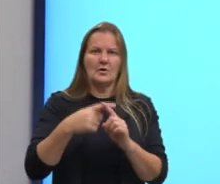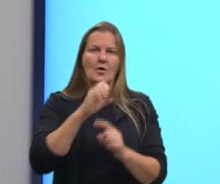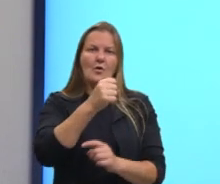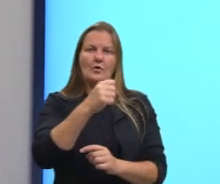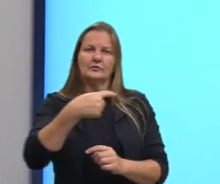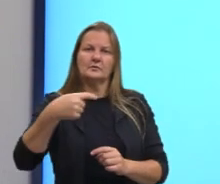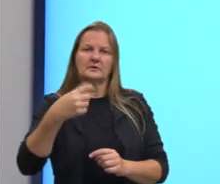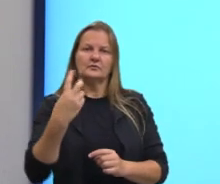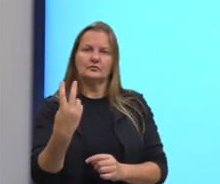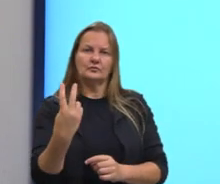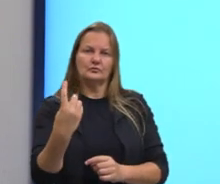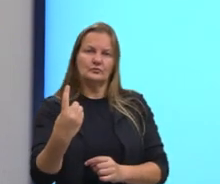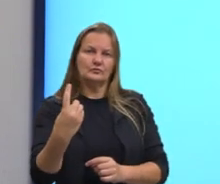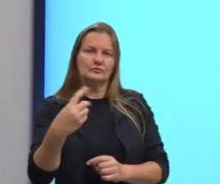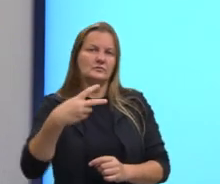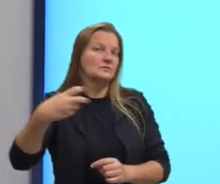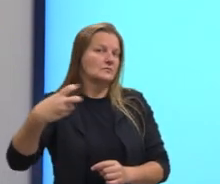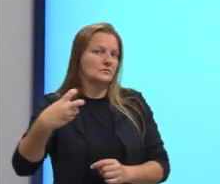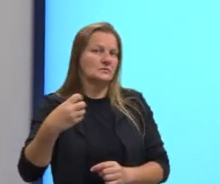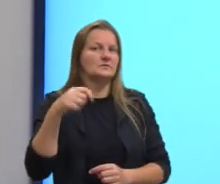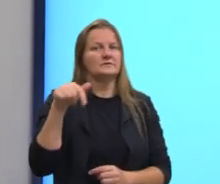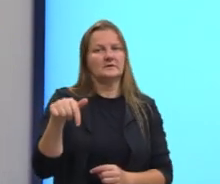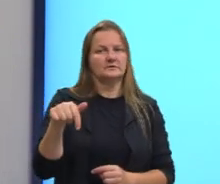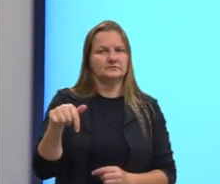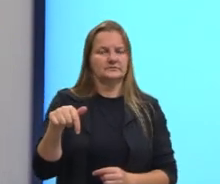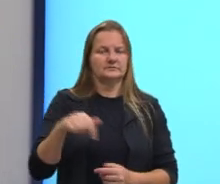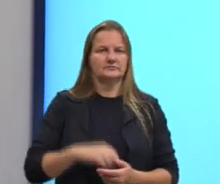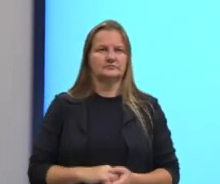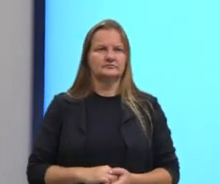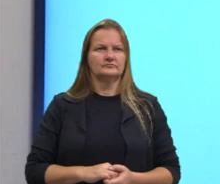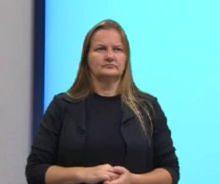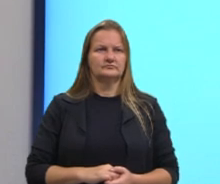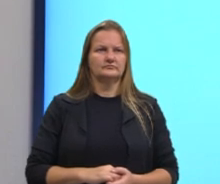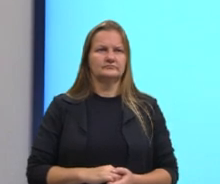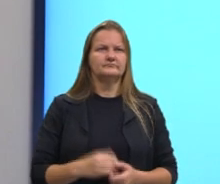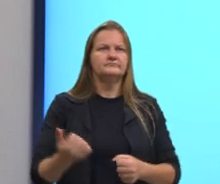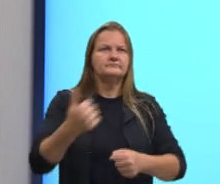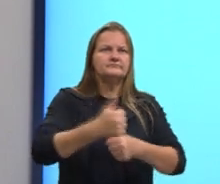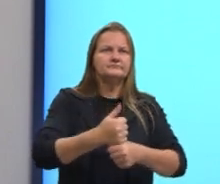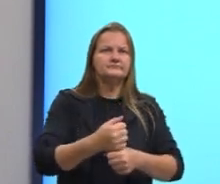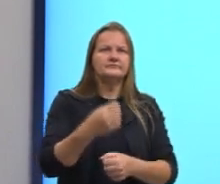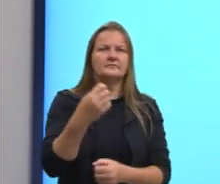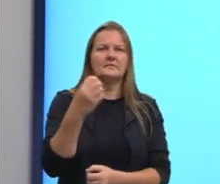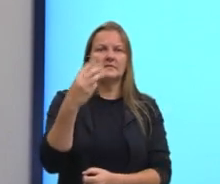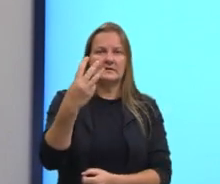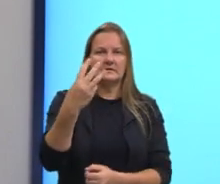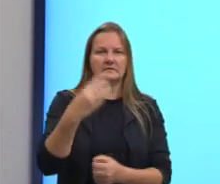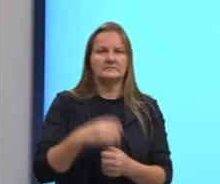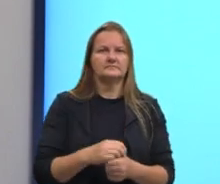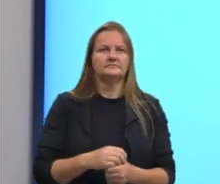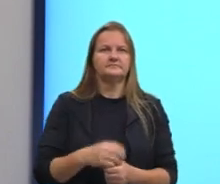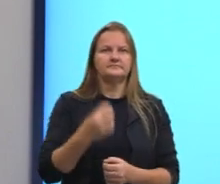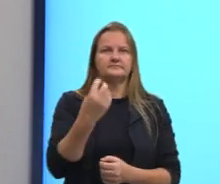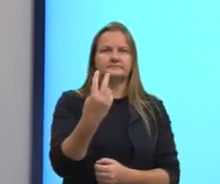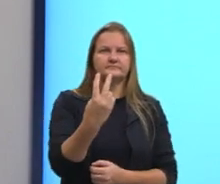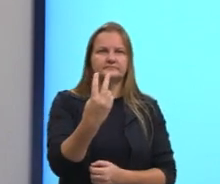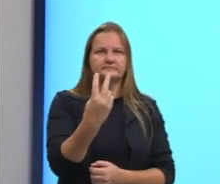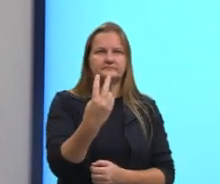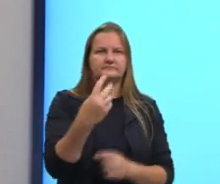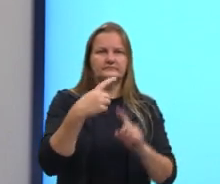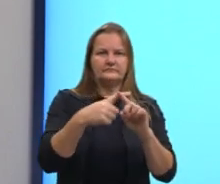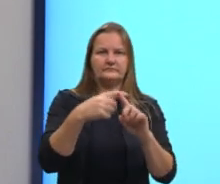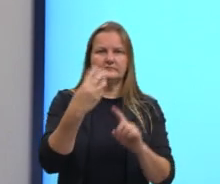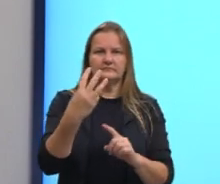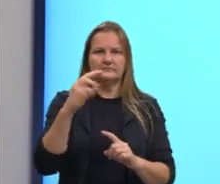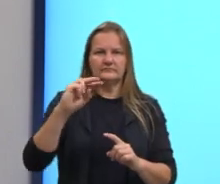menos um e aqui a resposta então será 7 e para n = 3 temos dois que